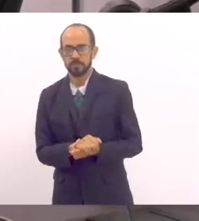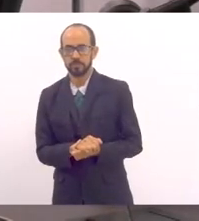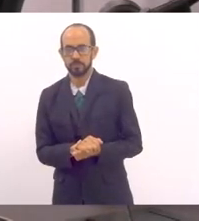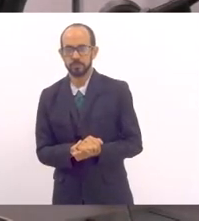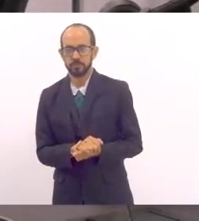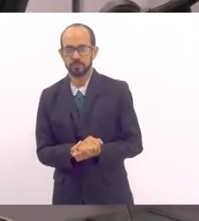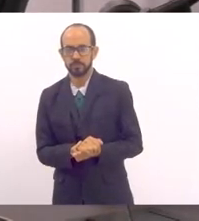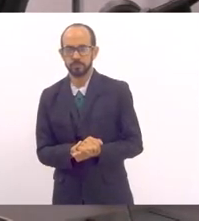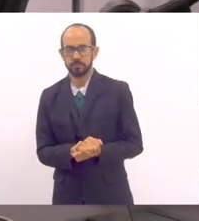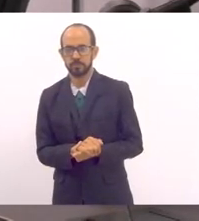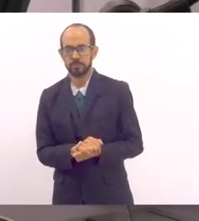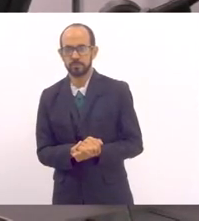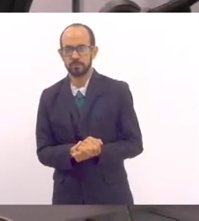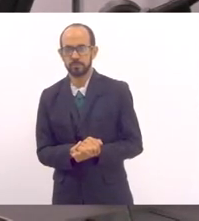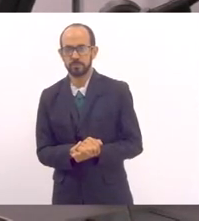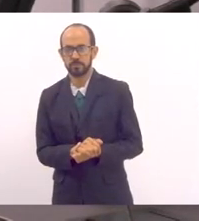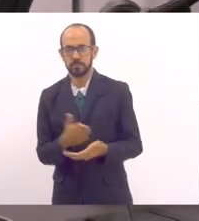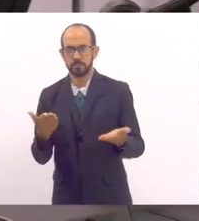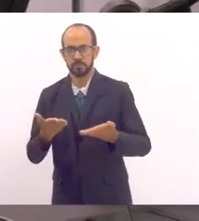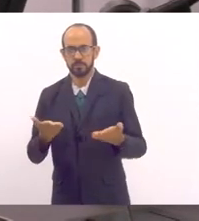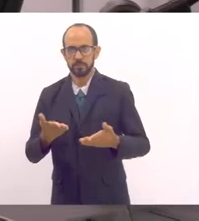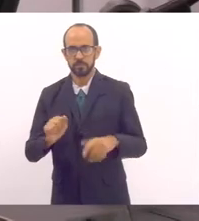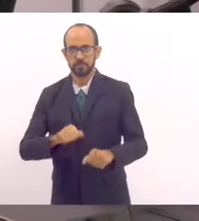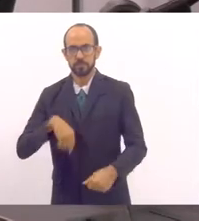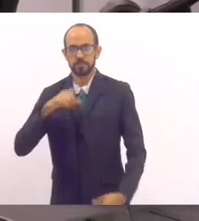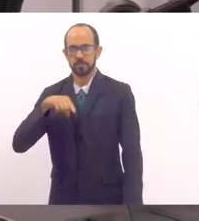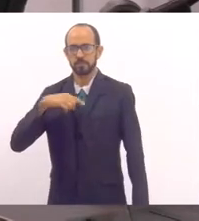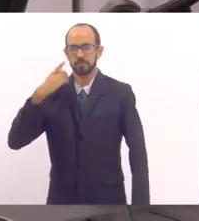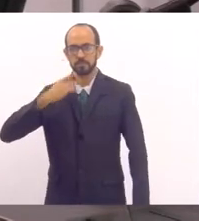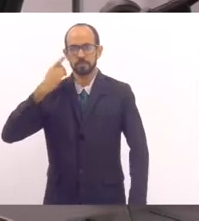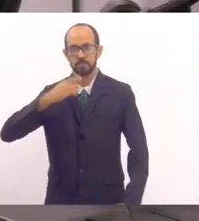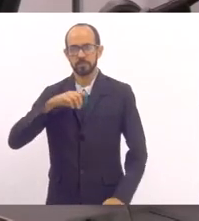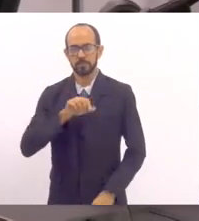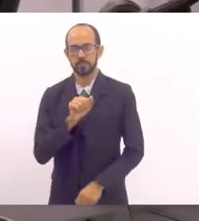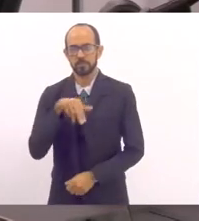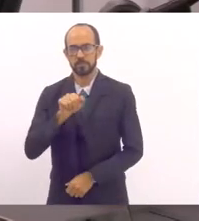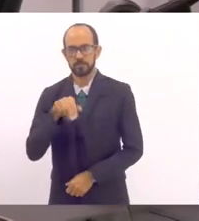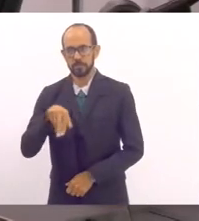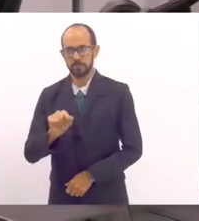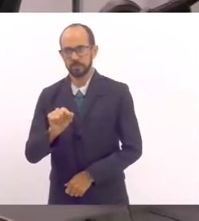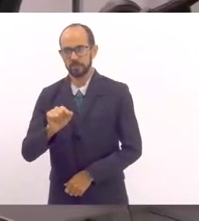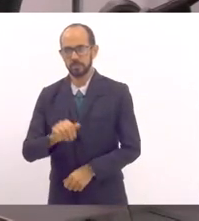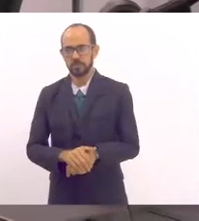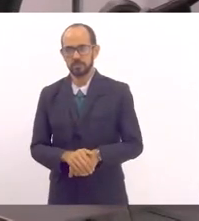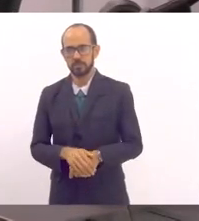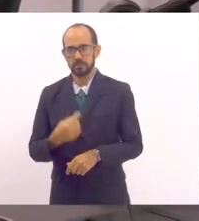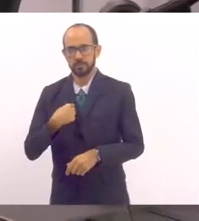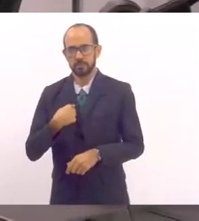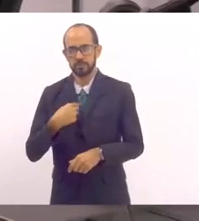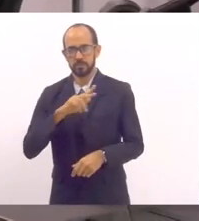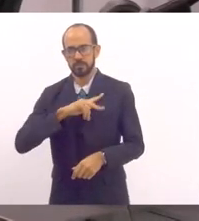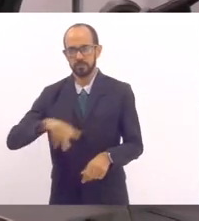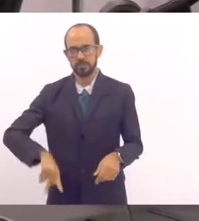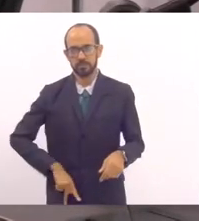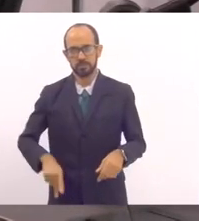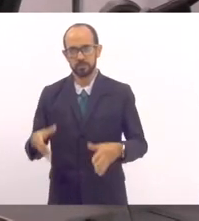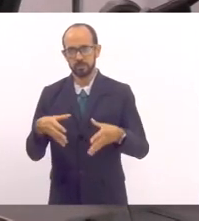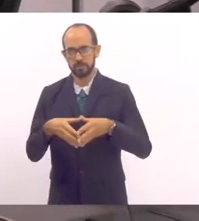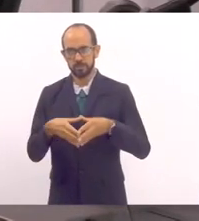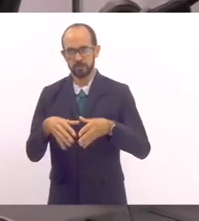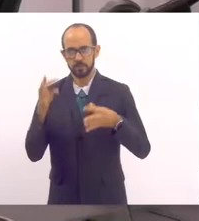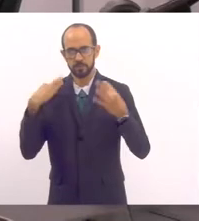contenho também, né? Aí agora quem vai falar é a parlamentar, a deputada Lana Passos. Eu, como presidente da Comissão de